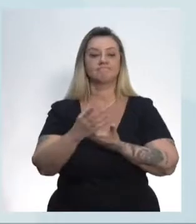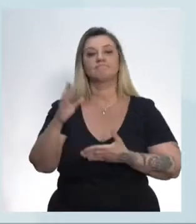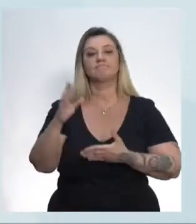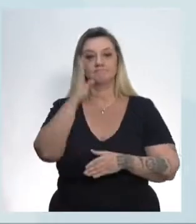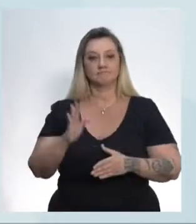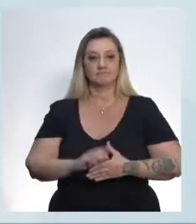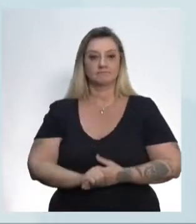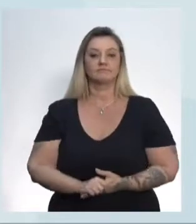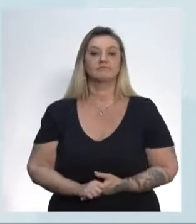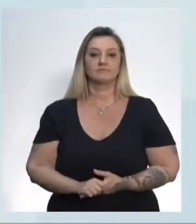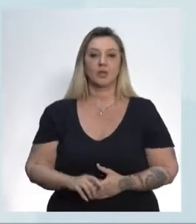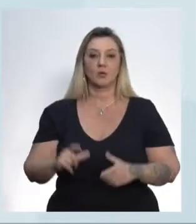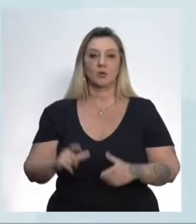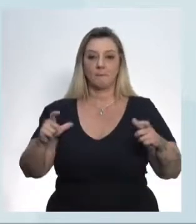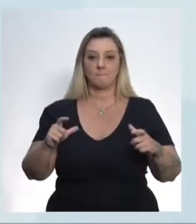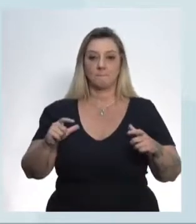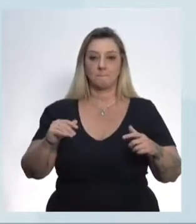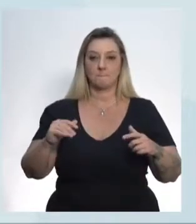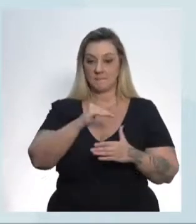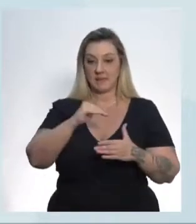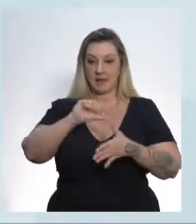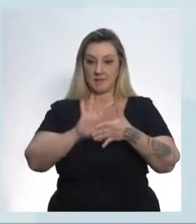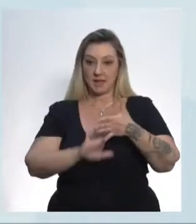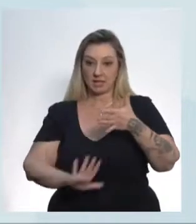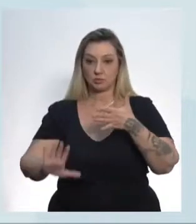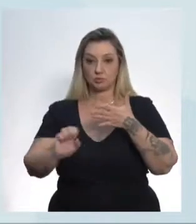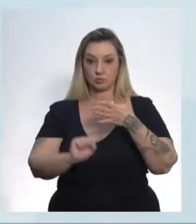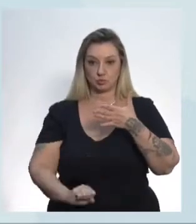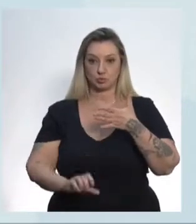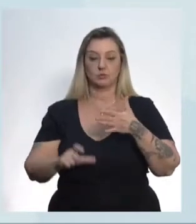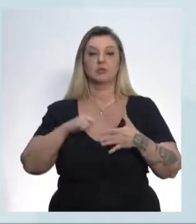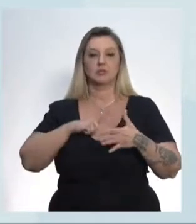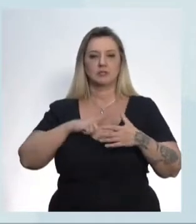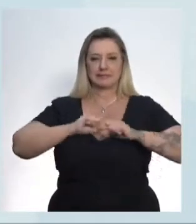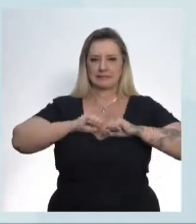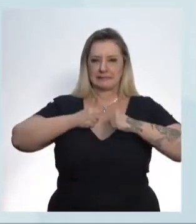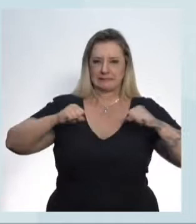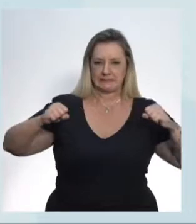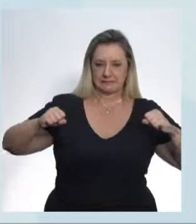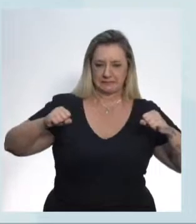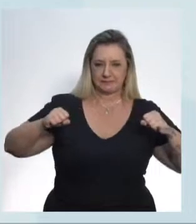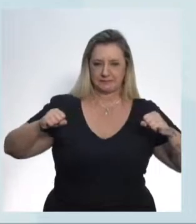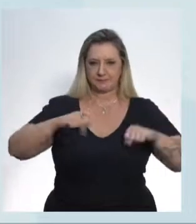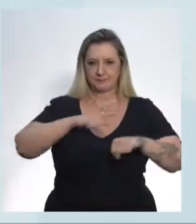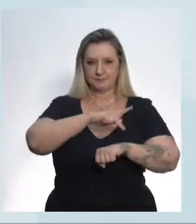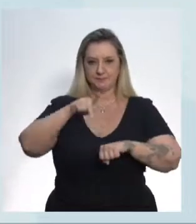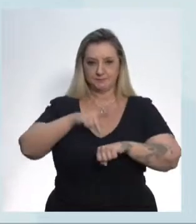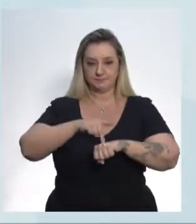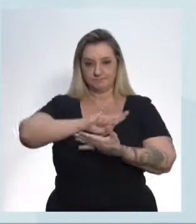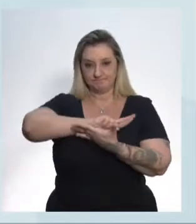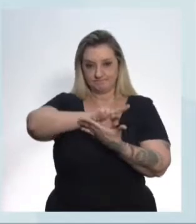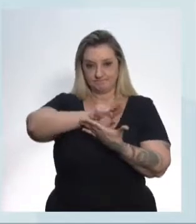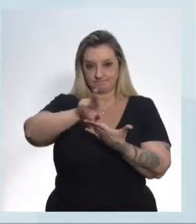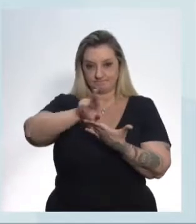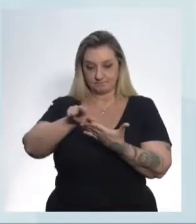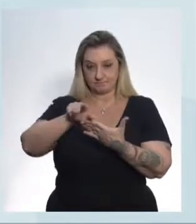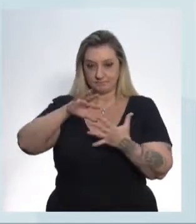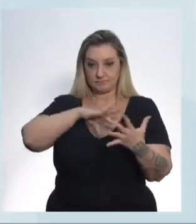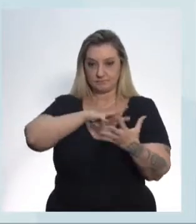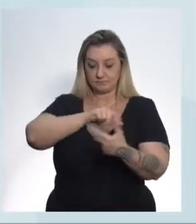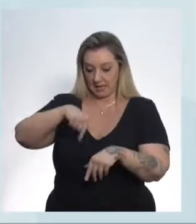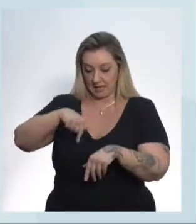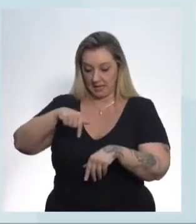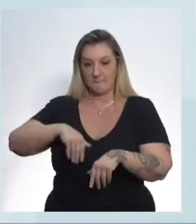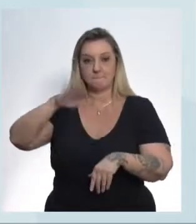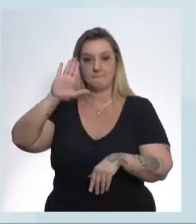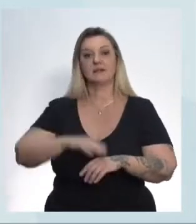Então, ela ocupa quase metade da América do Sul, então é um vasto território. É um país com a maior diversidade de espécies do mundo.